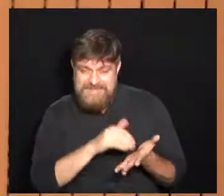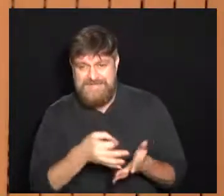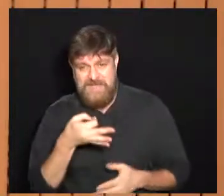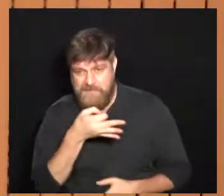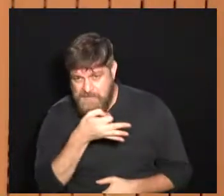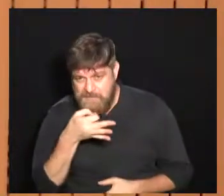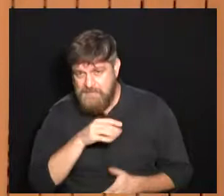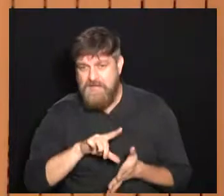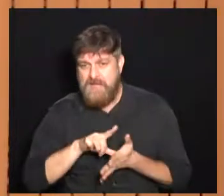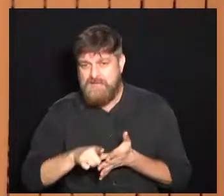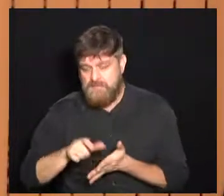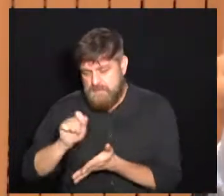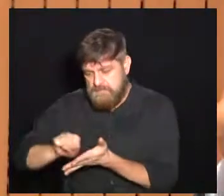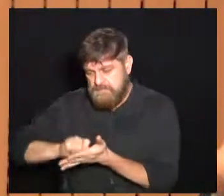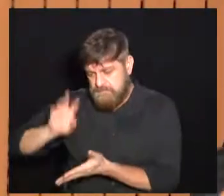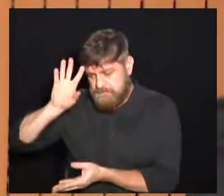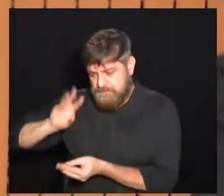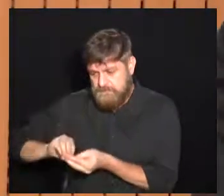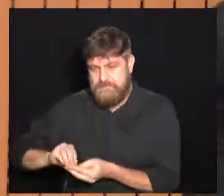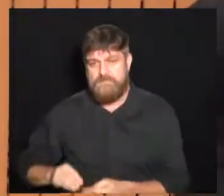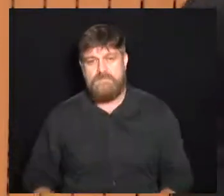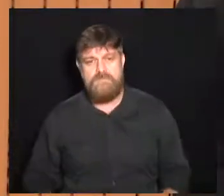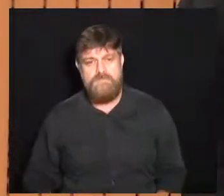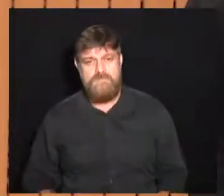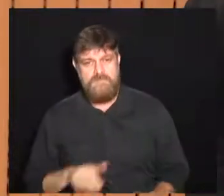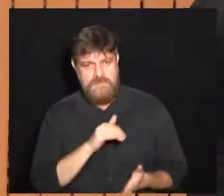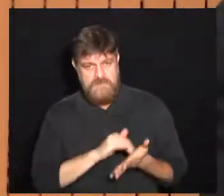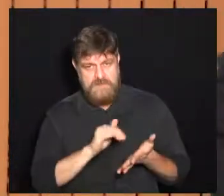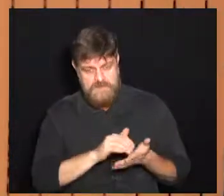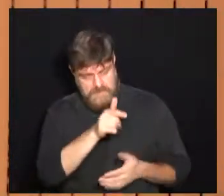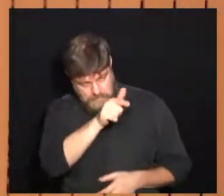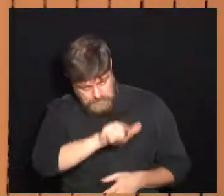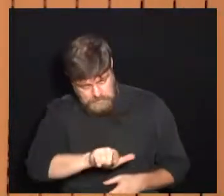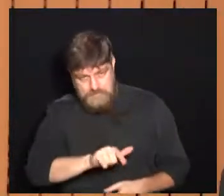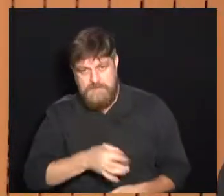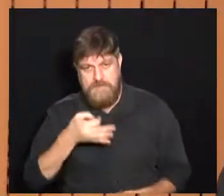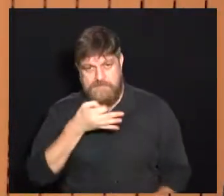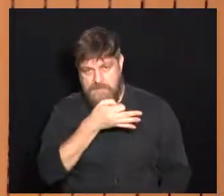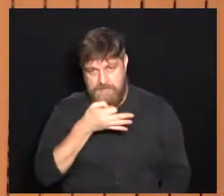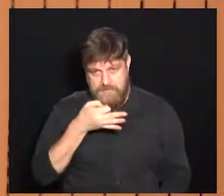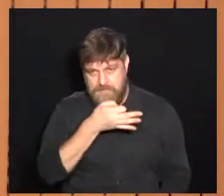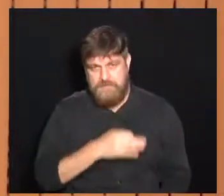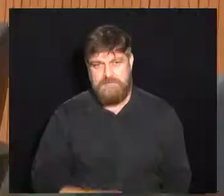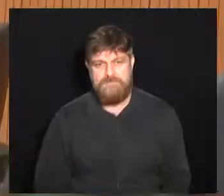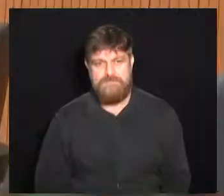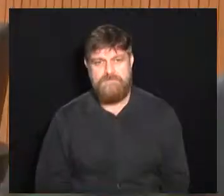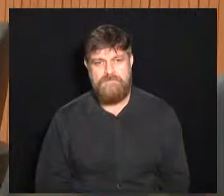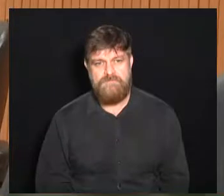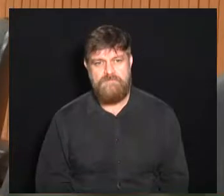vamos dar alguns encaminhamentos. Secretária. Secretária.